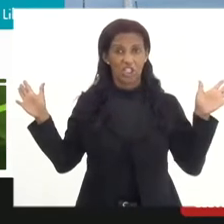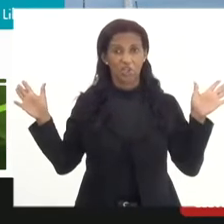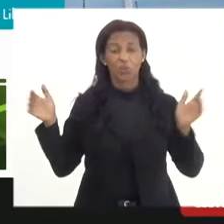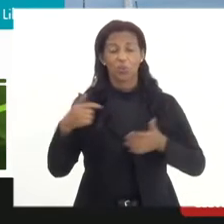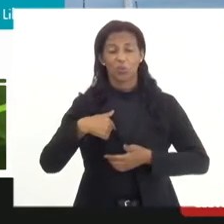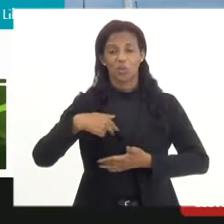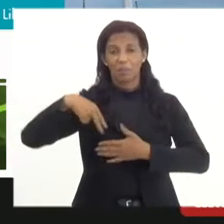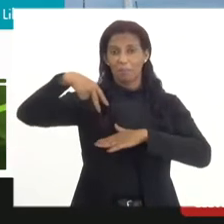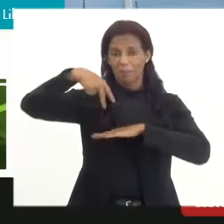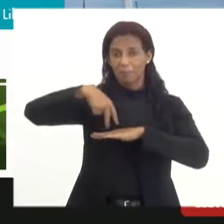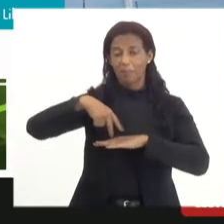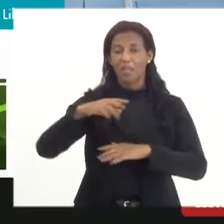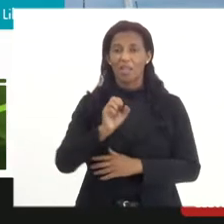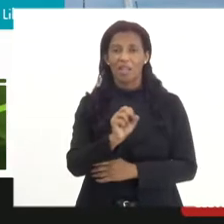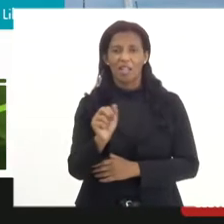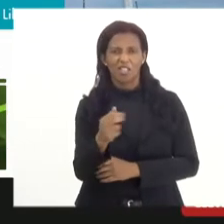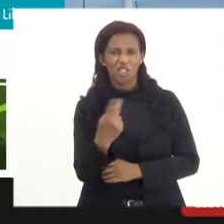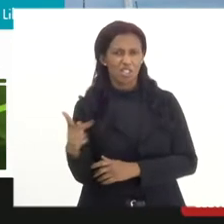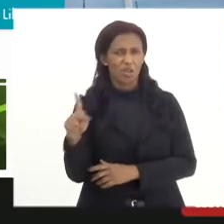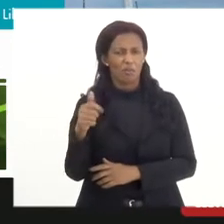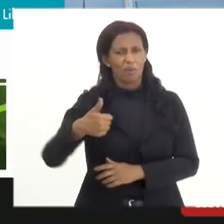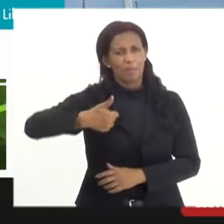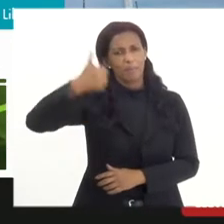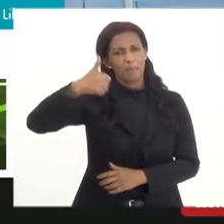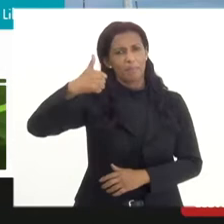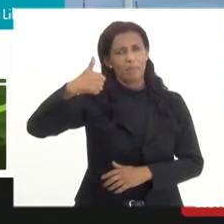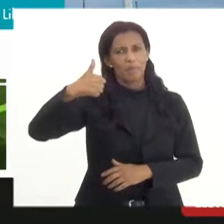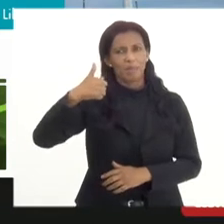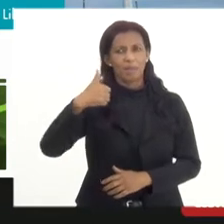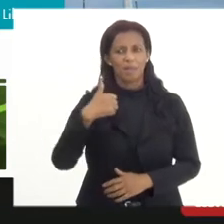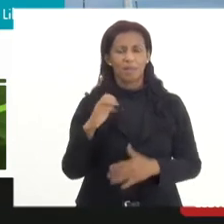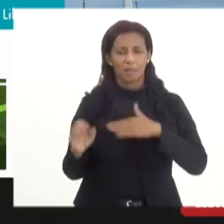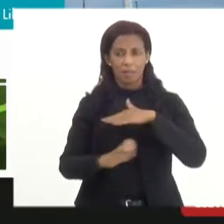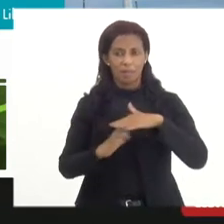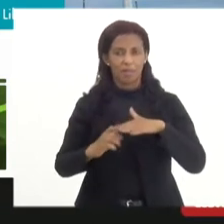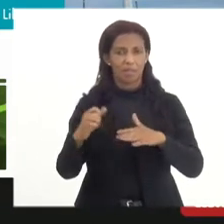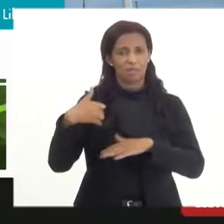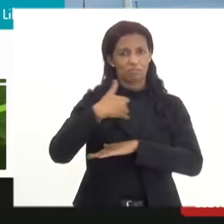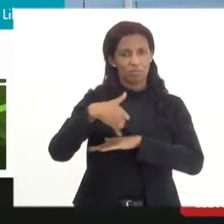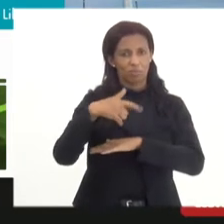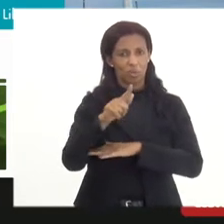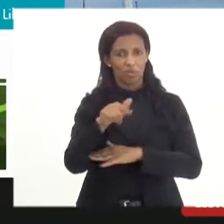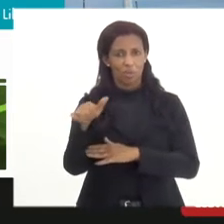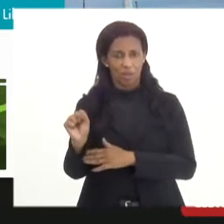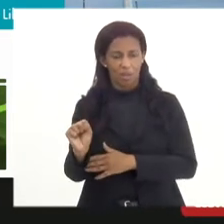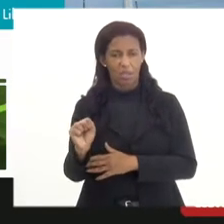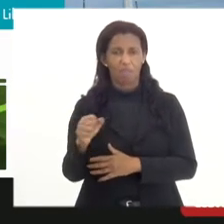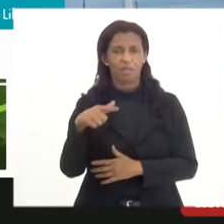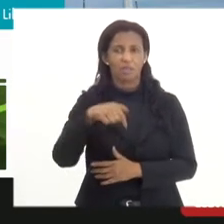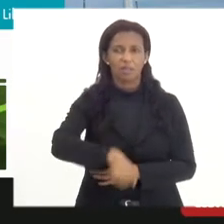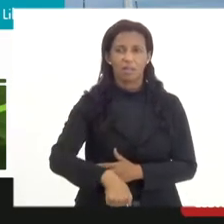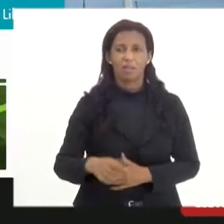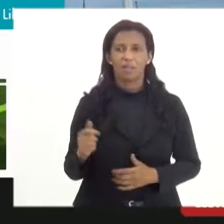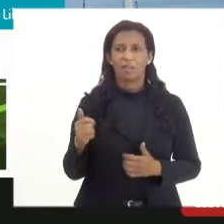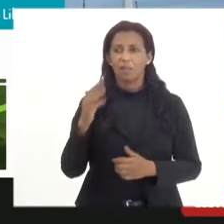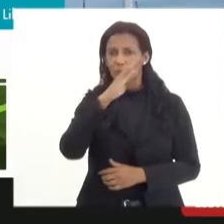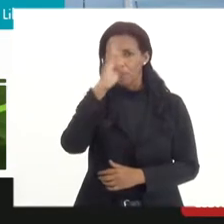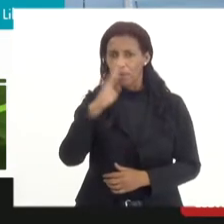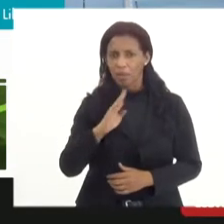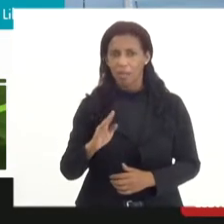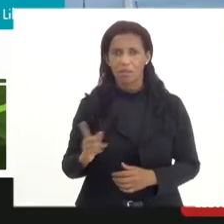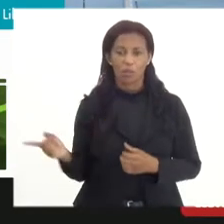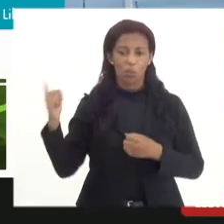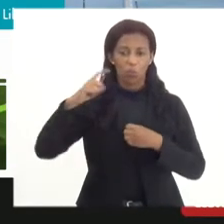capital. A Shell foi a primeira empresa internacional de óleo e gás a produzir no Brasil após a abertura,